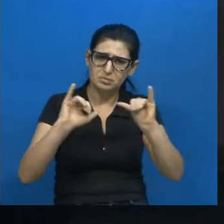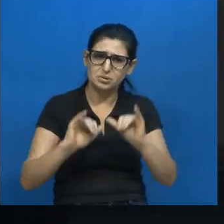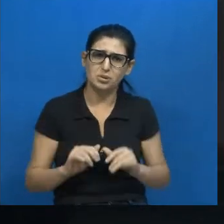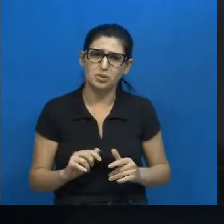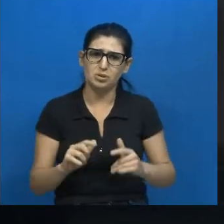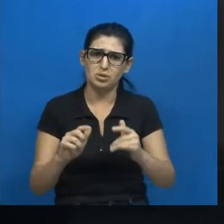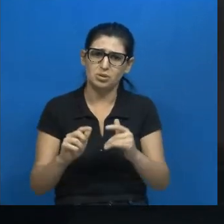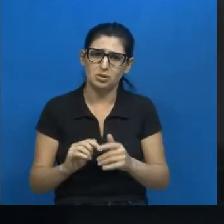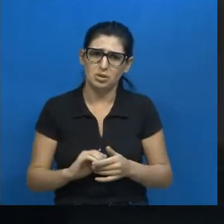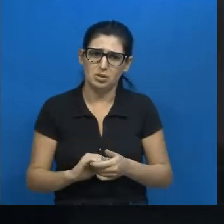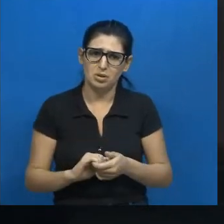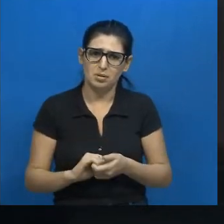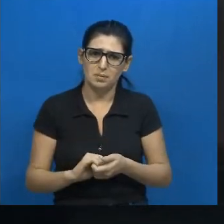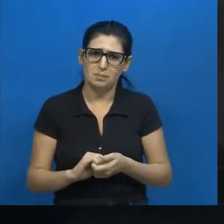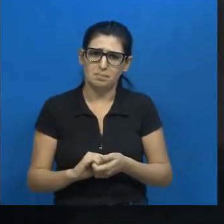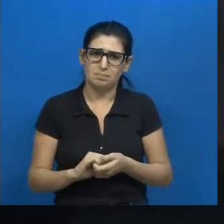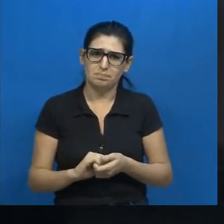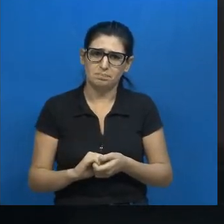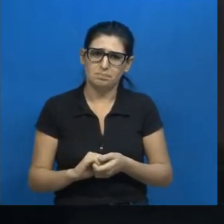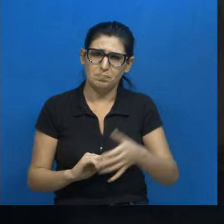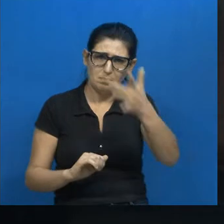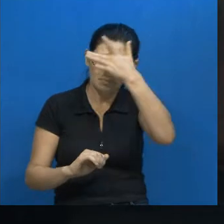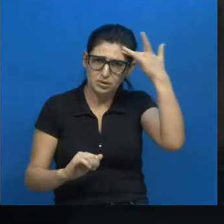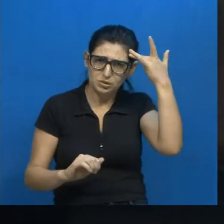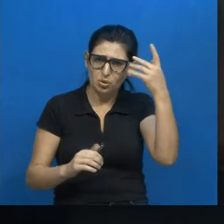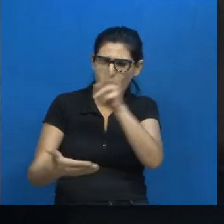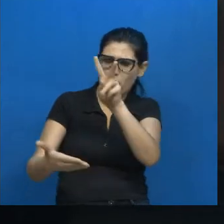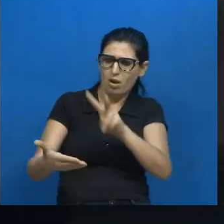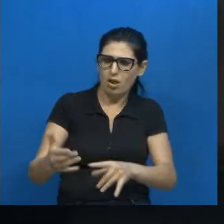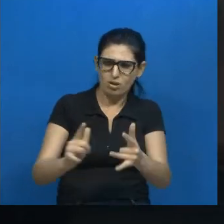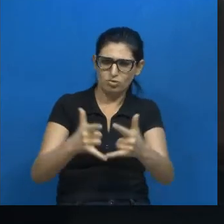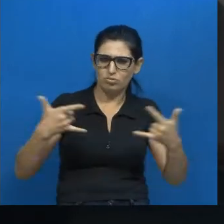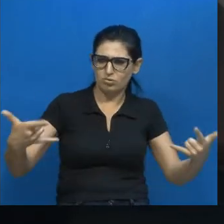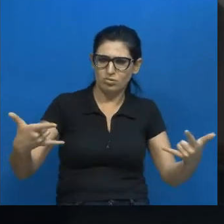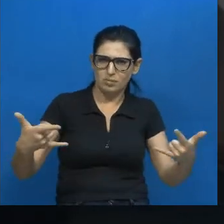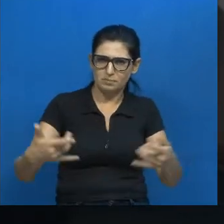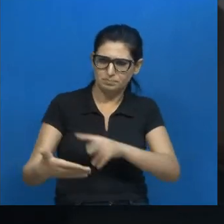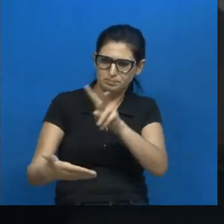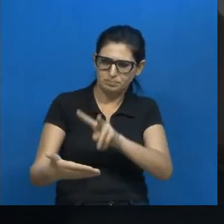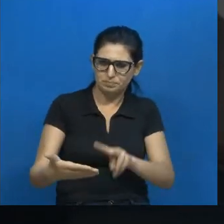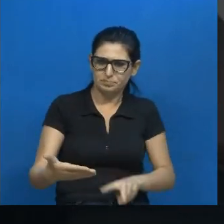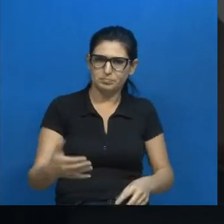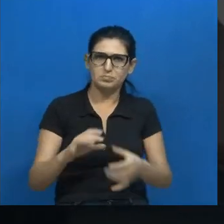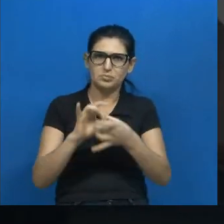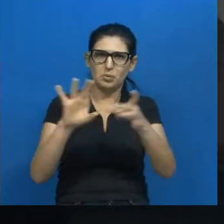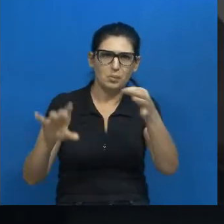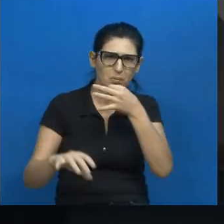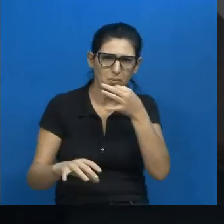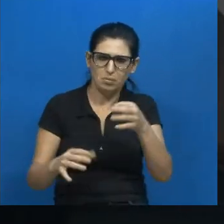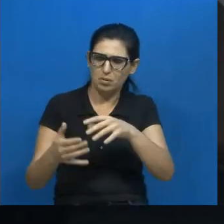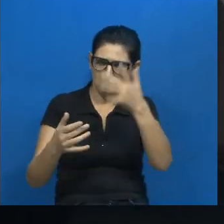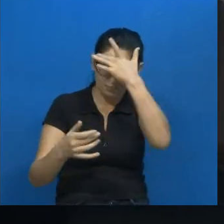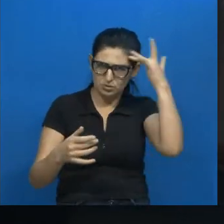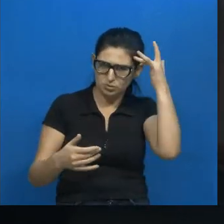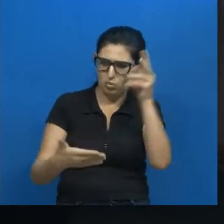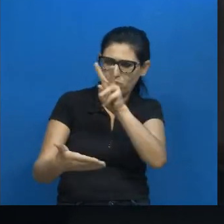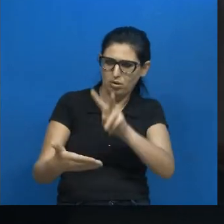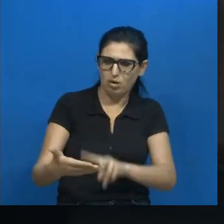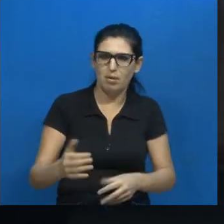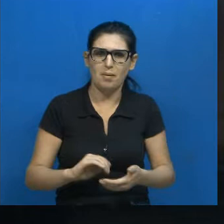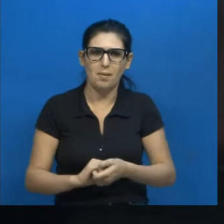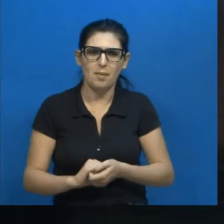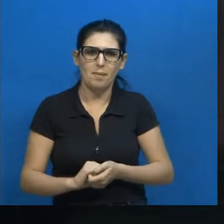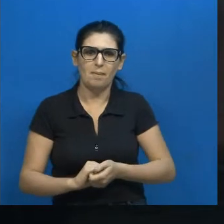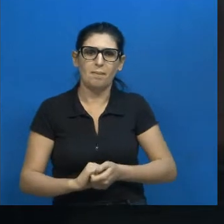em linguagem acessível de todos os documentos que irão embasar a intenção pública na discussão